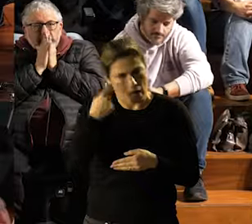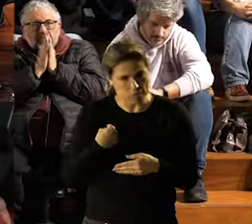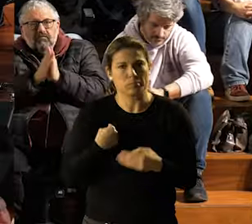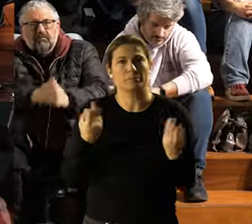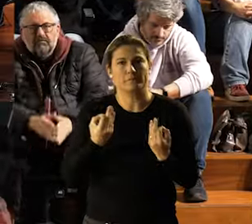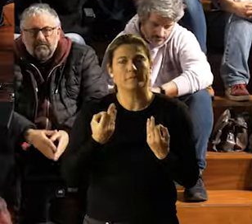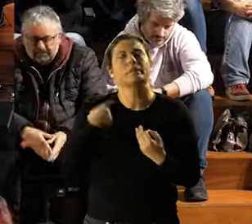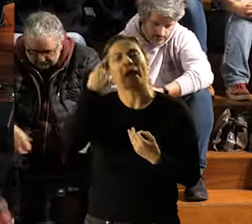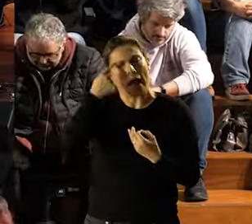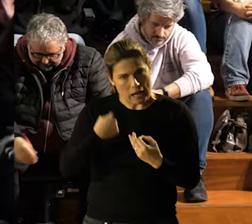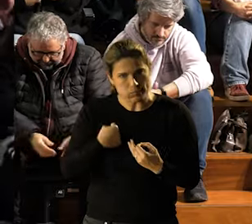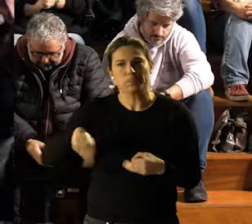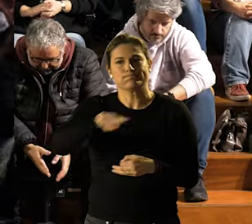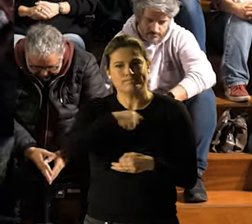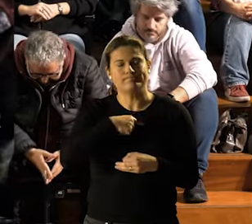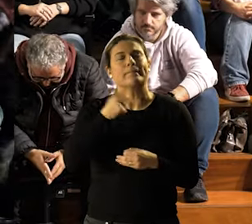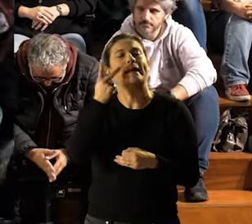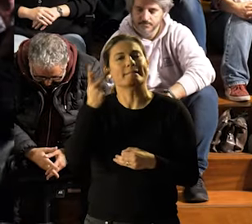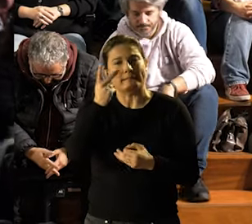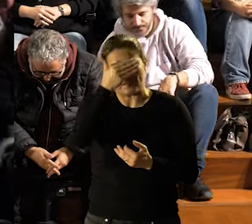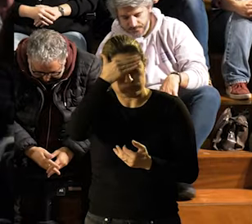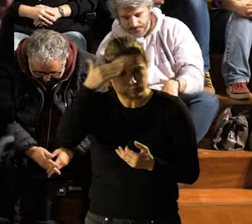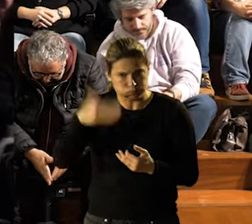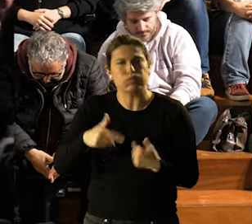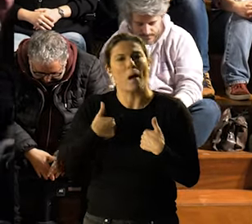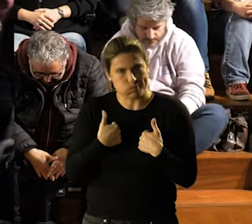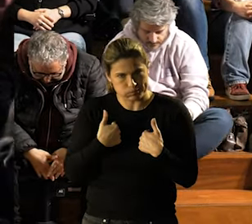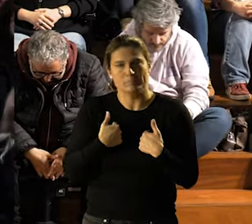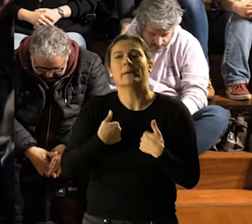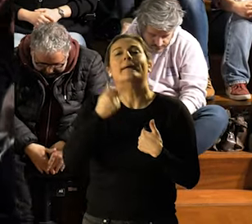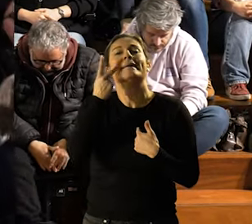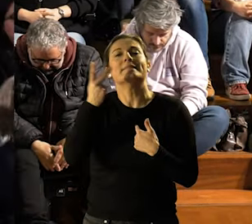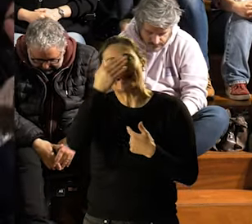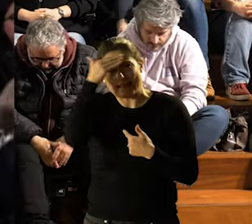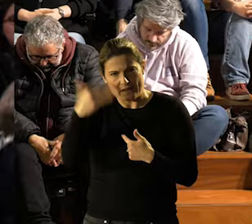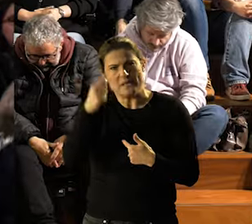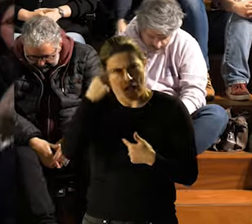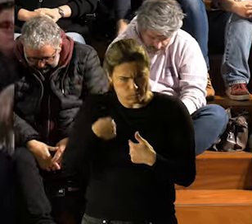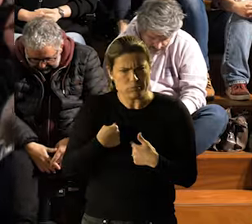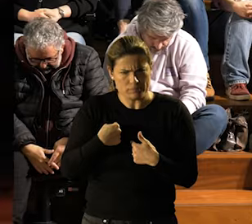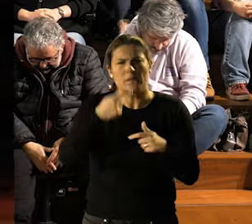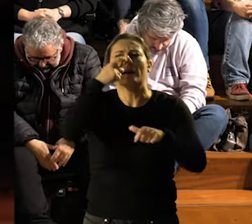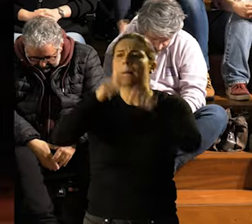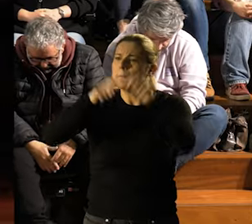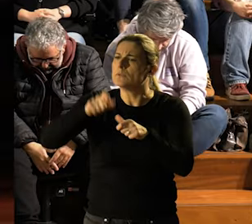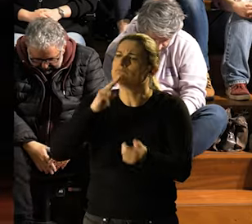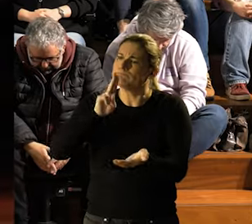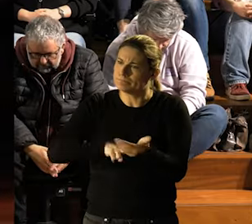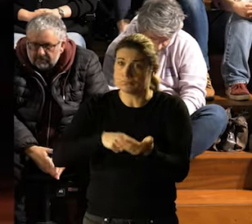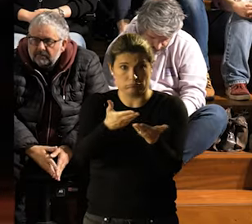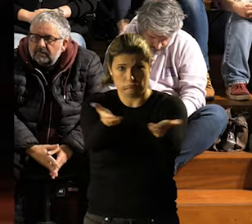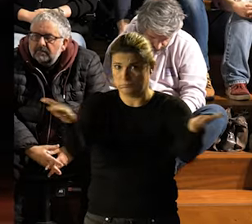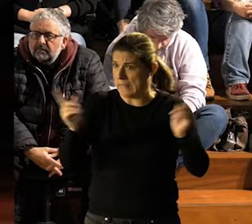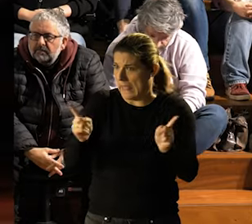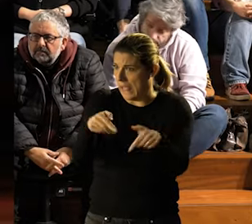sabemos sabemos como a vida é difícil sabemos como a vida é difícil gente de verdade é o que aqui